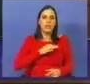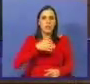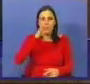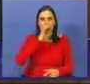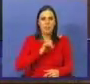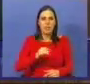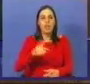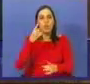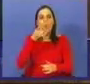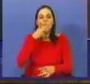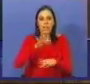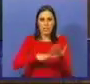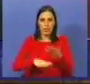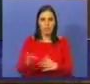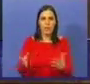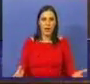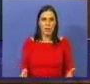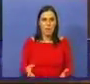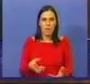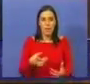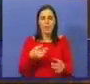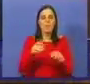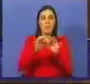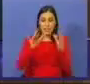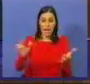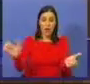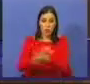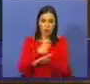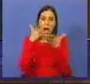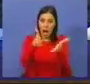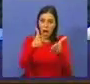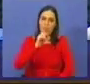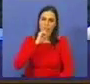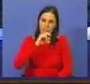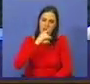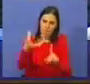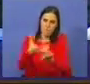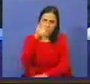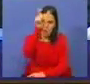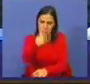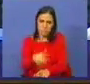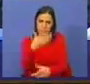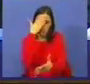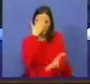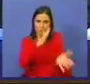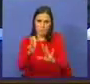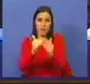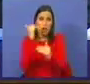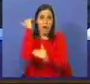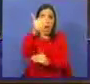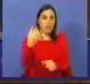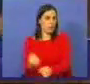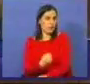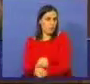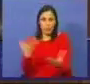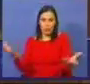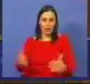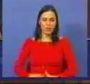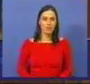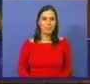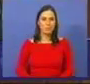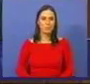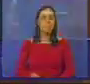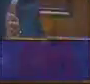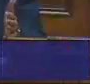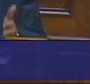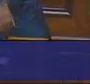um dia se verá. Com o Financial Times a ajudá-lo, pode ser que seja considerado um dia para tão altas funções. Mas o facto é este,